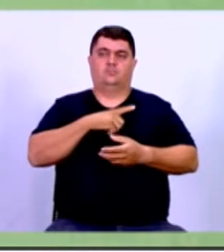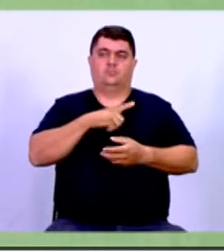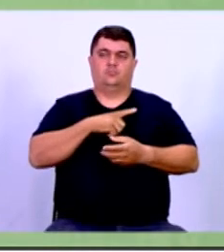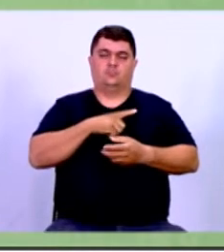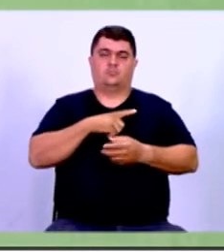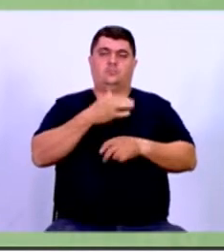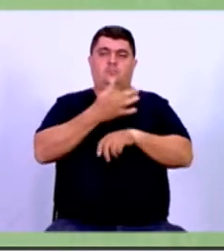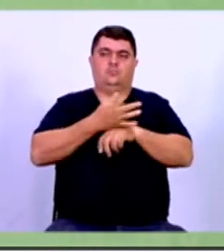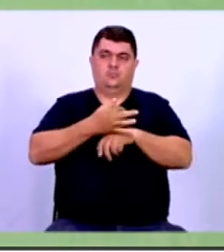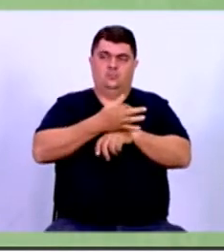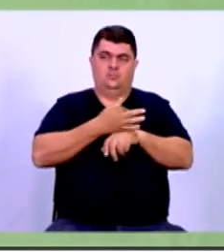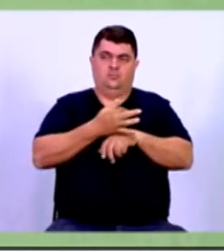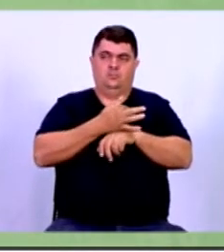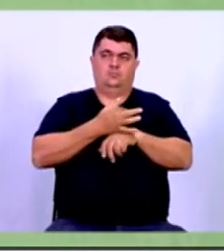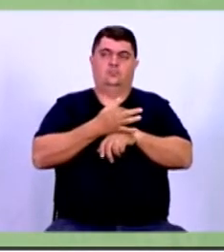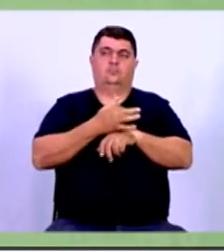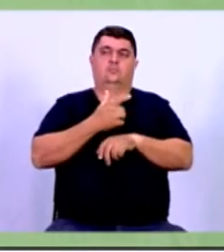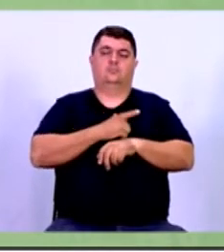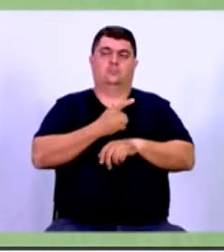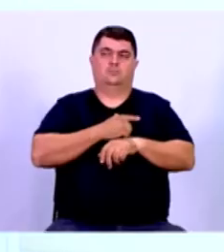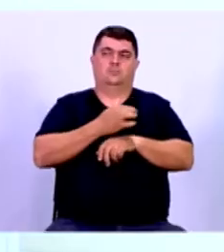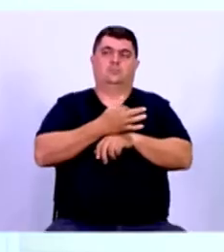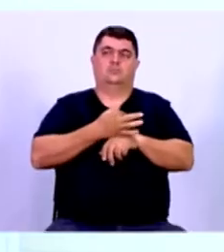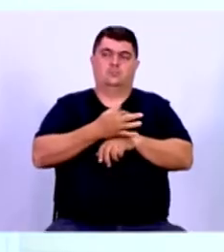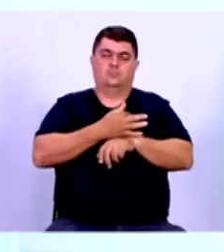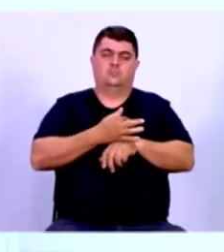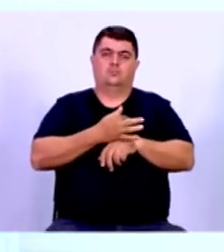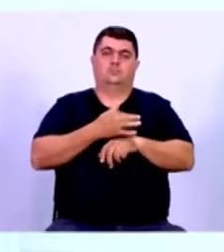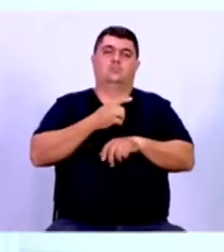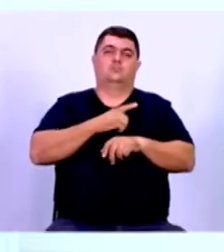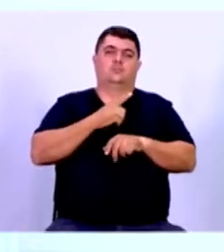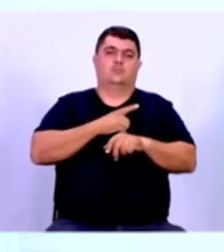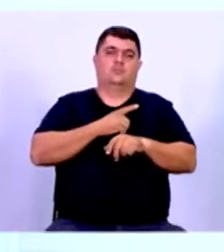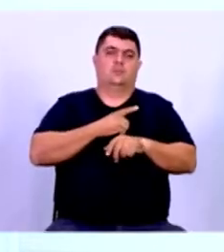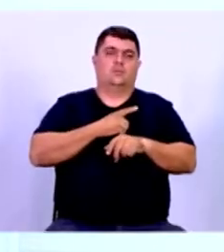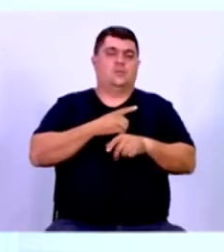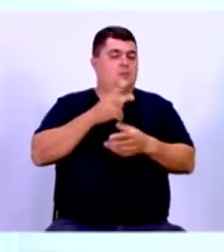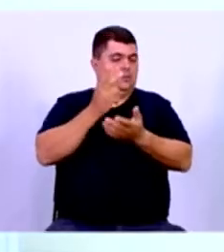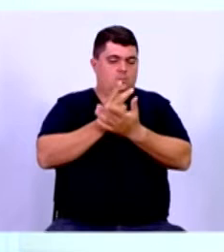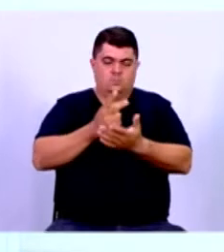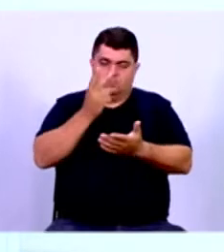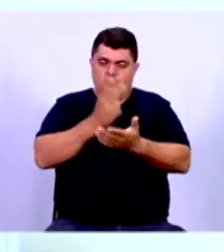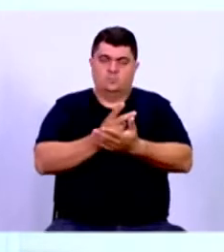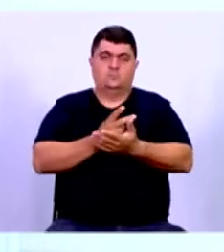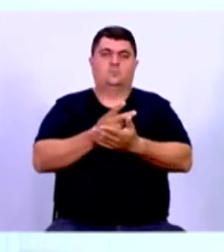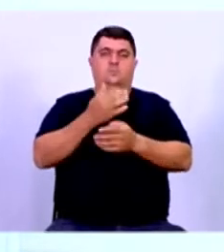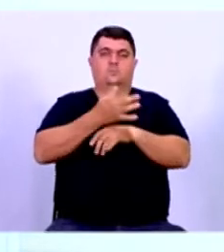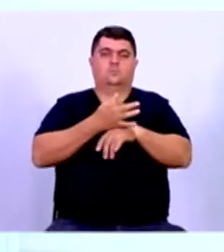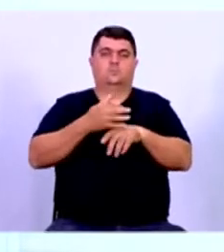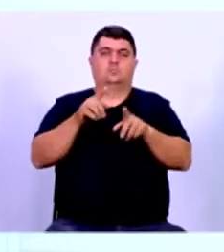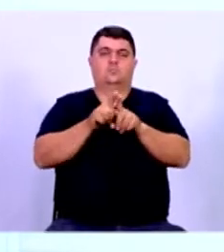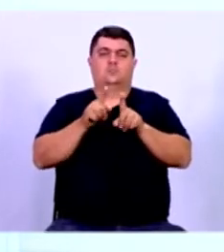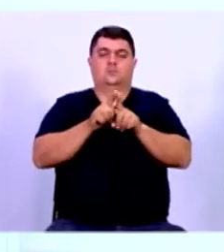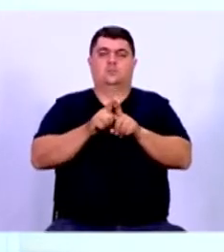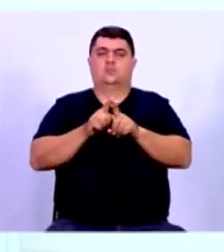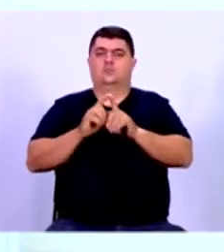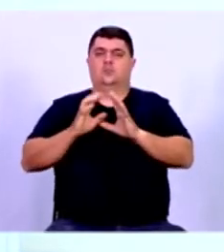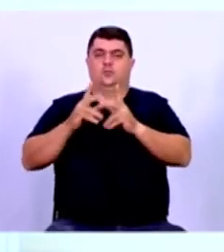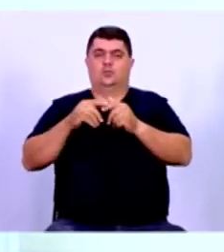recesso? Sim, o estagiário, ele tem garantido todos os períodos de recesso e períodos de